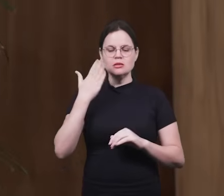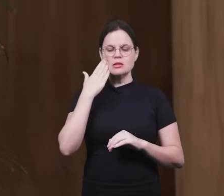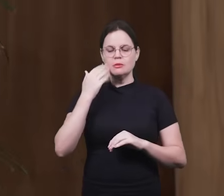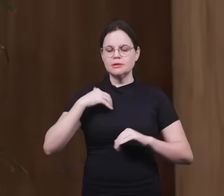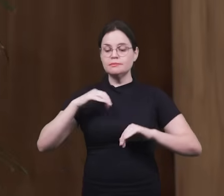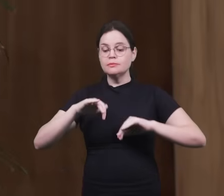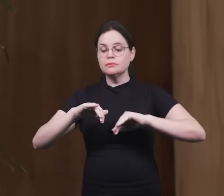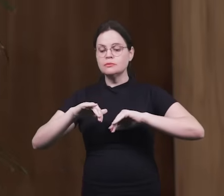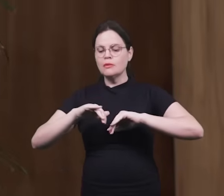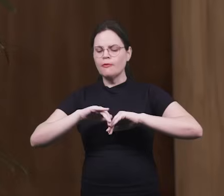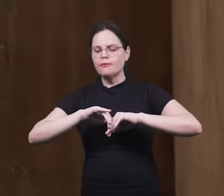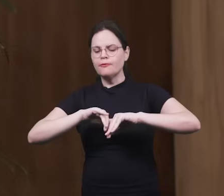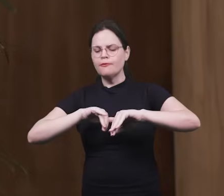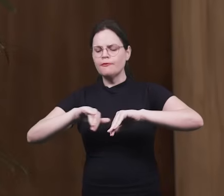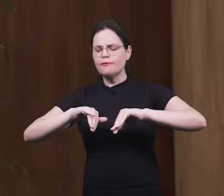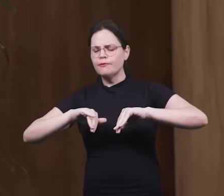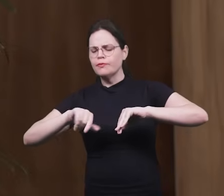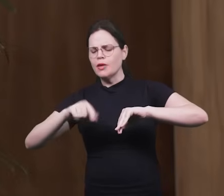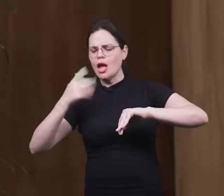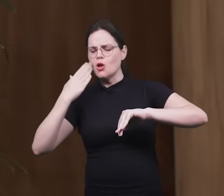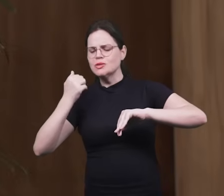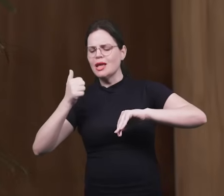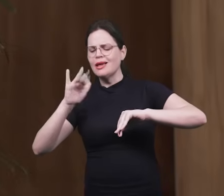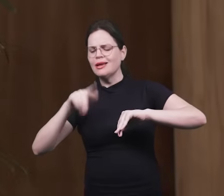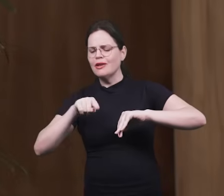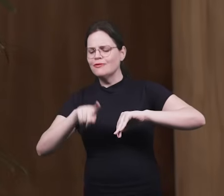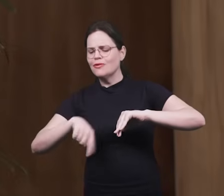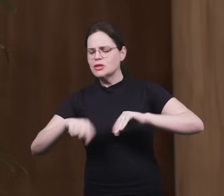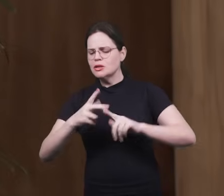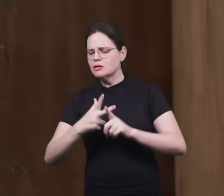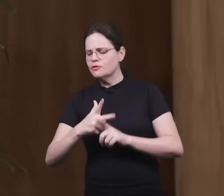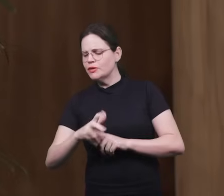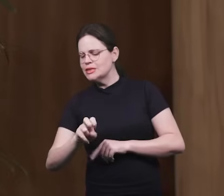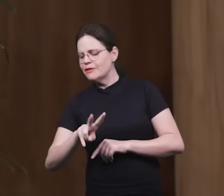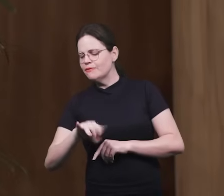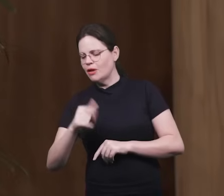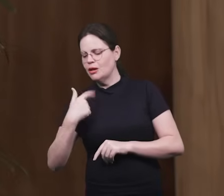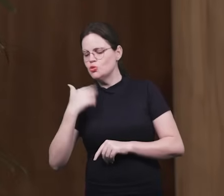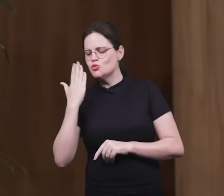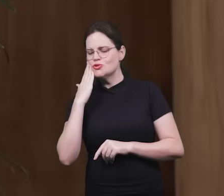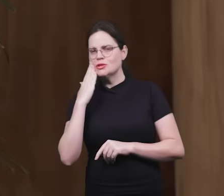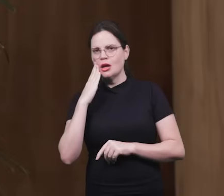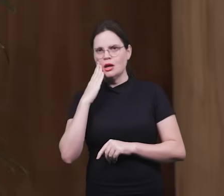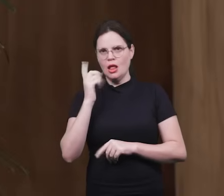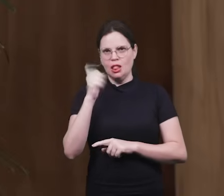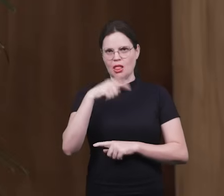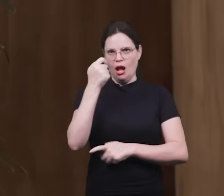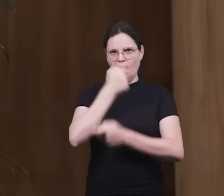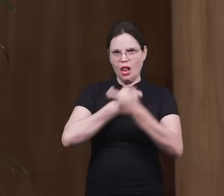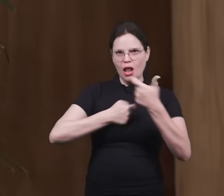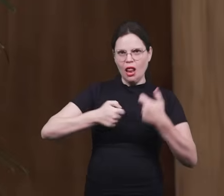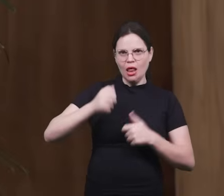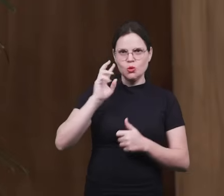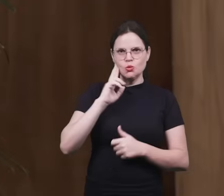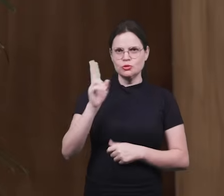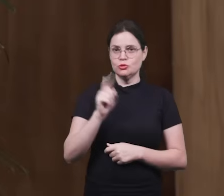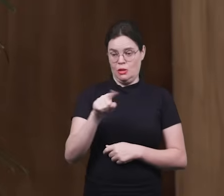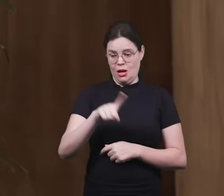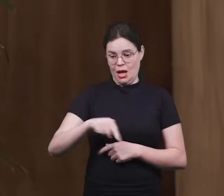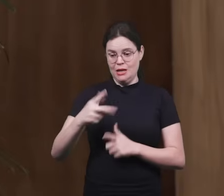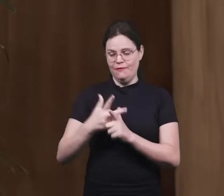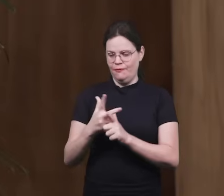Fala, olha, para os que vencerem o quê? Né? Vencerem as oposições, vencerem as ofertas, vencerem